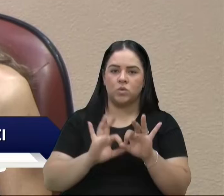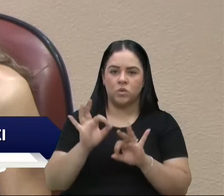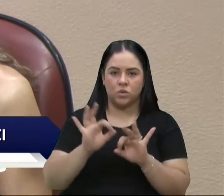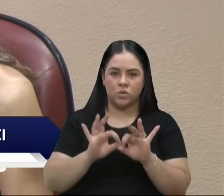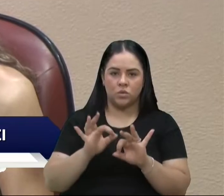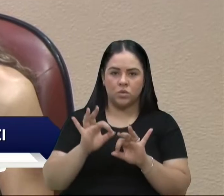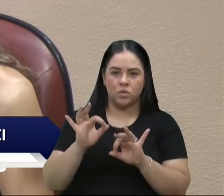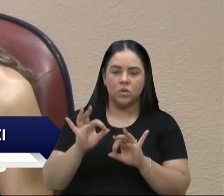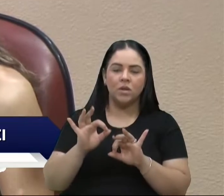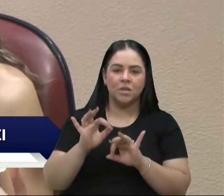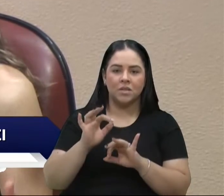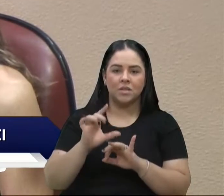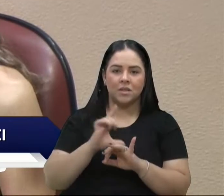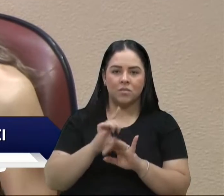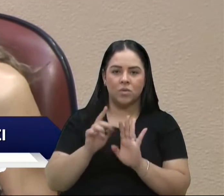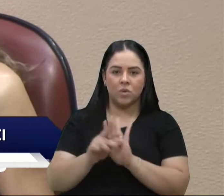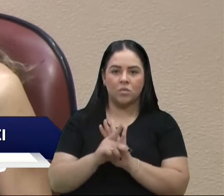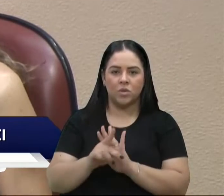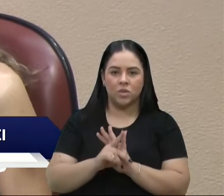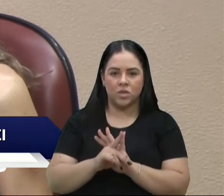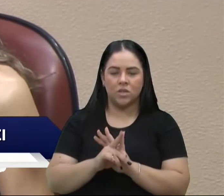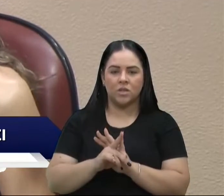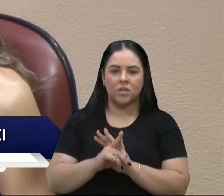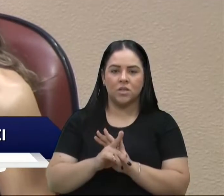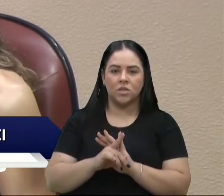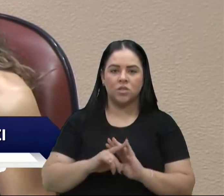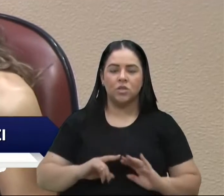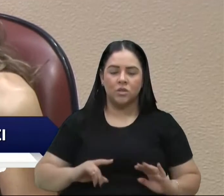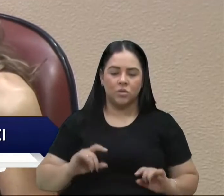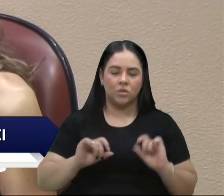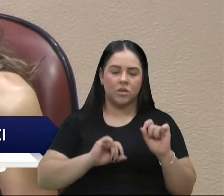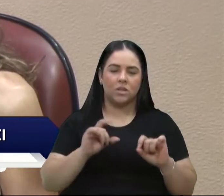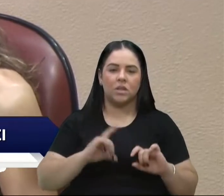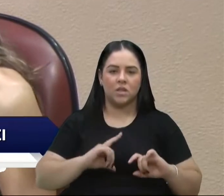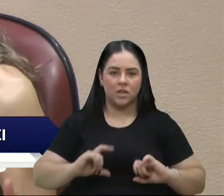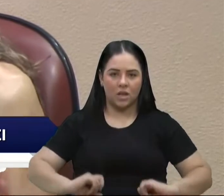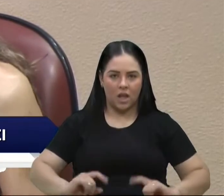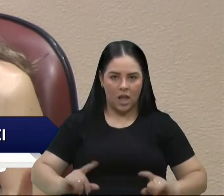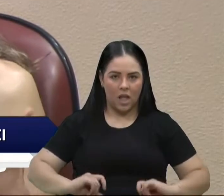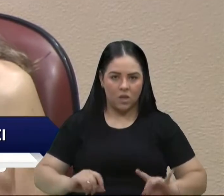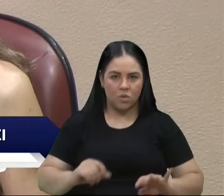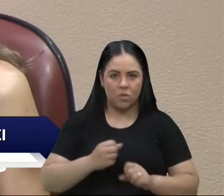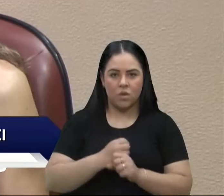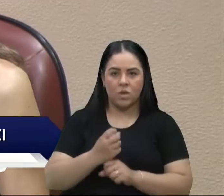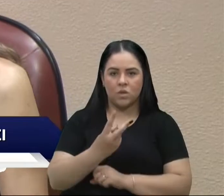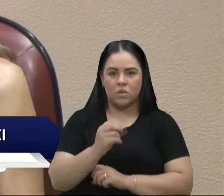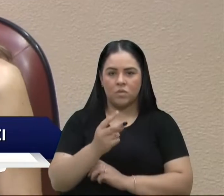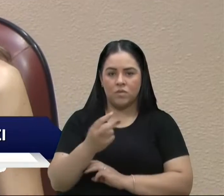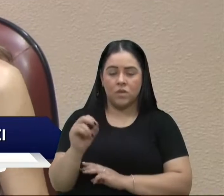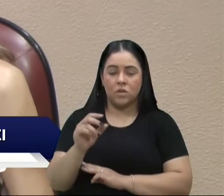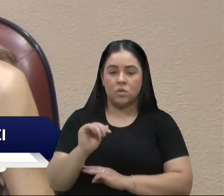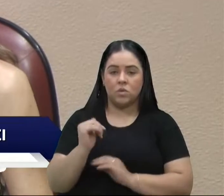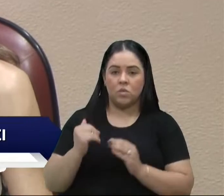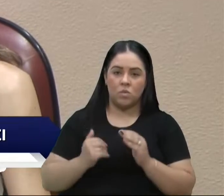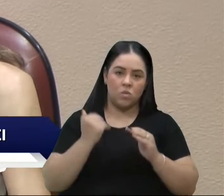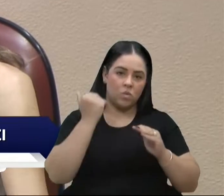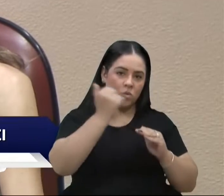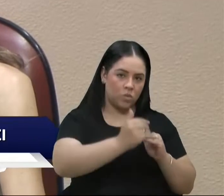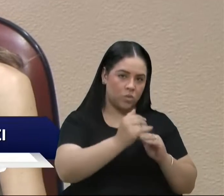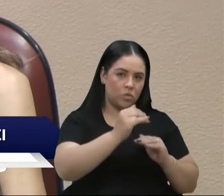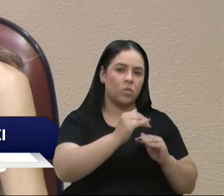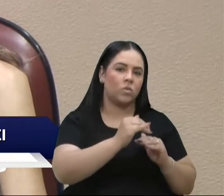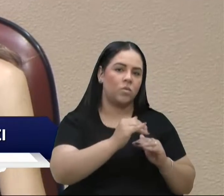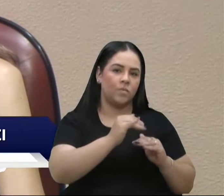renegociação dessas dívidas que foi lançado no ano de 2020. E nesse outro programa de renegociação